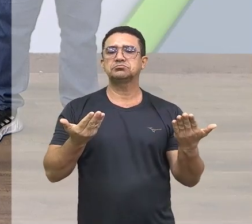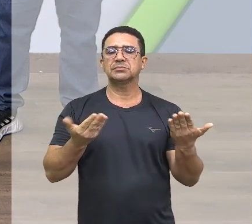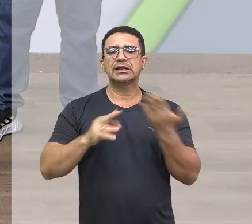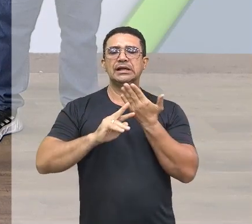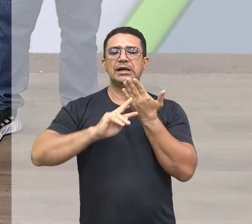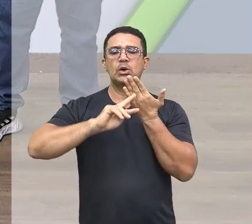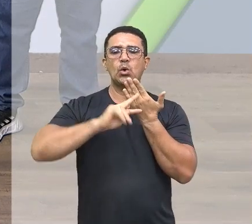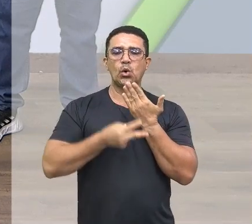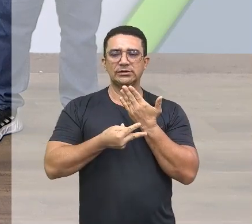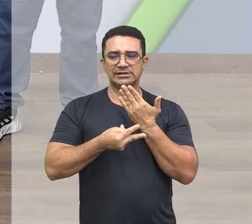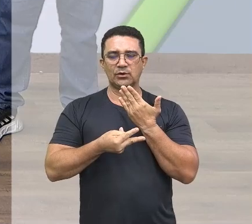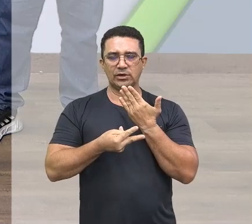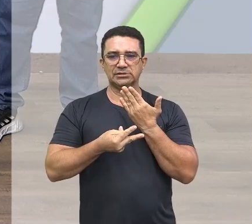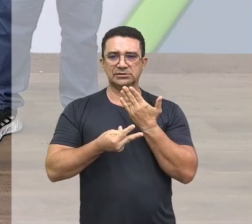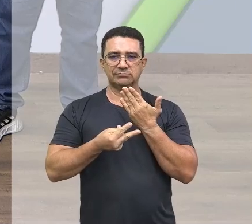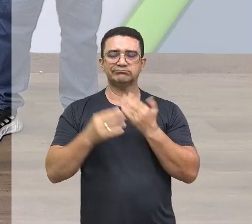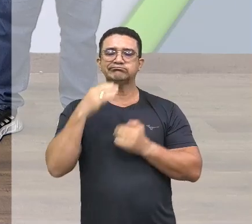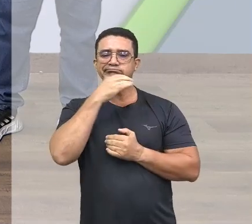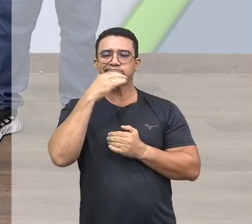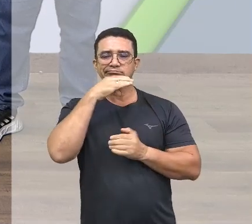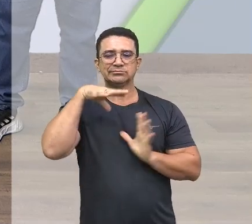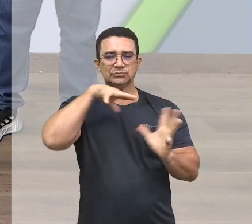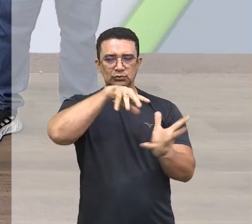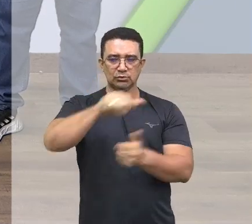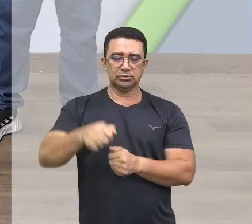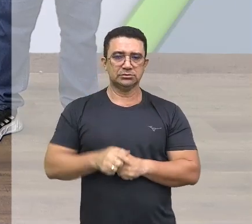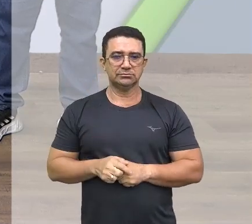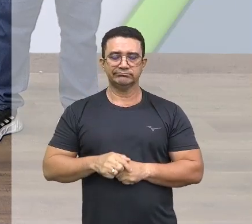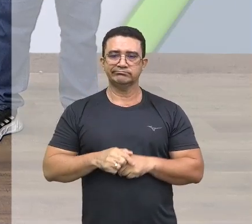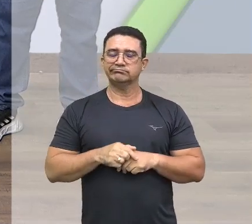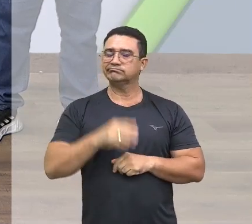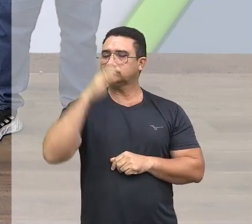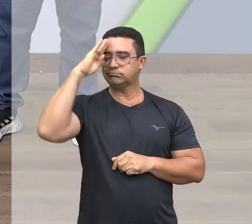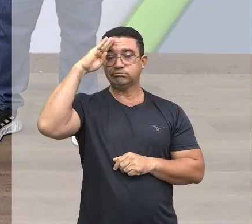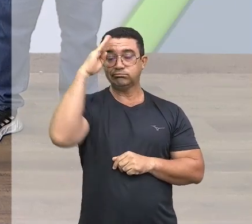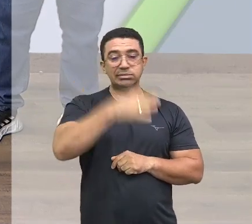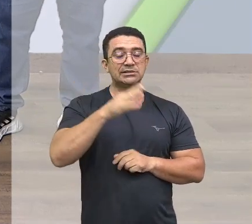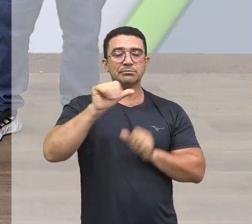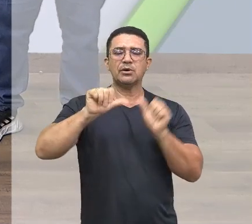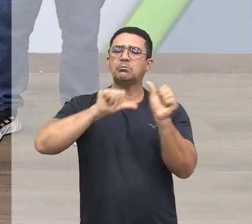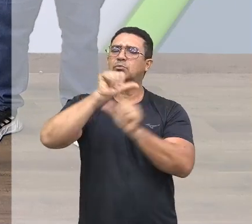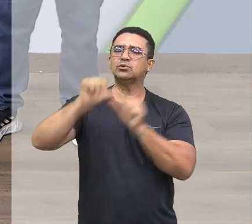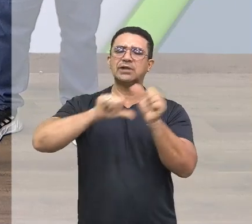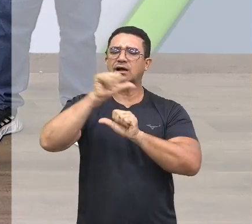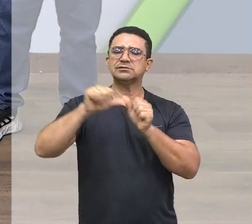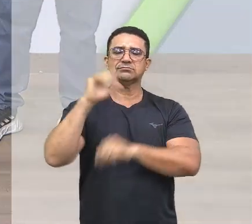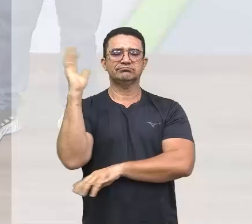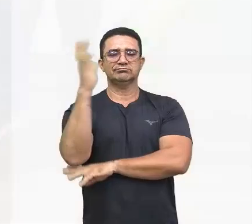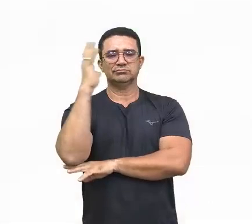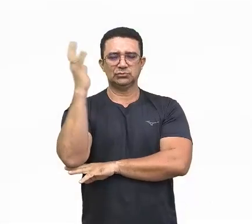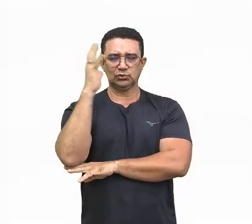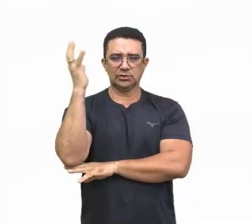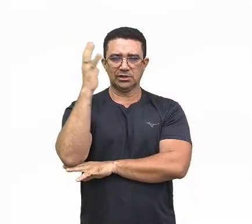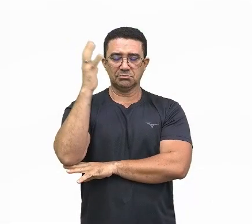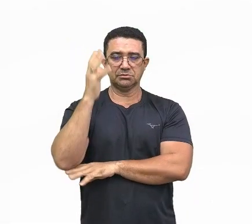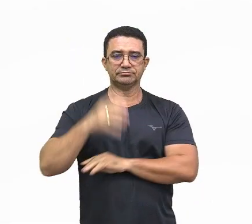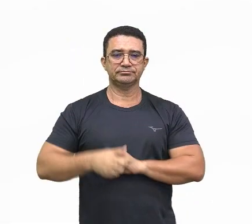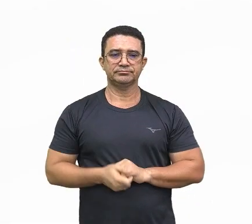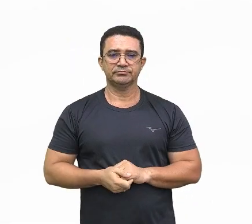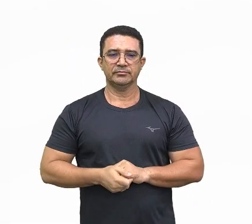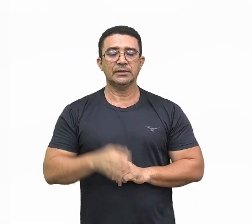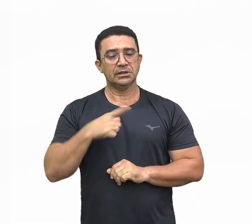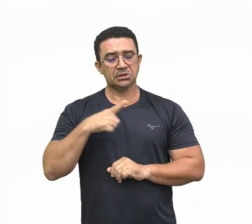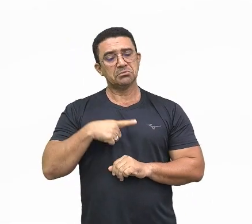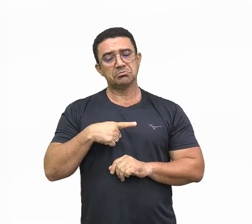desse aquecimento global? Olha só, principalmente as mudanças climáticas, né? Veja só, as mudanças climáticas elas podem ter